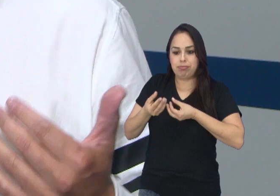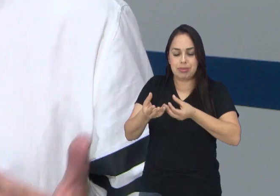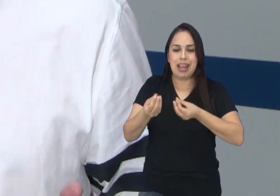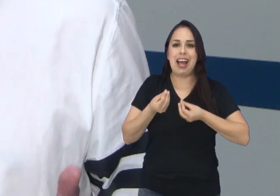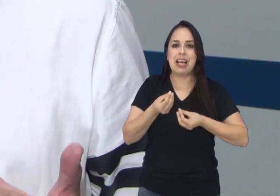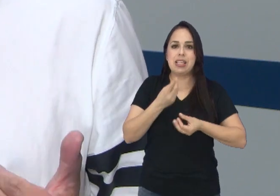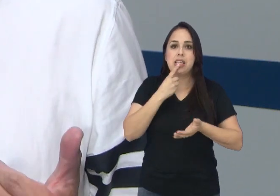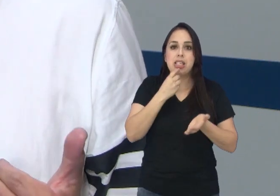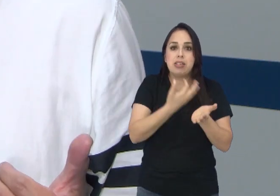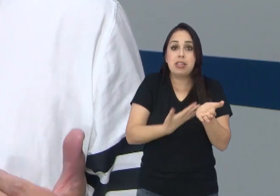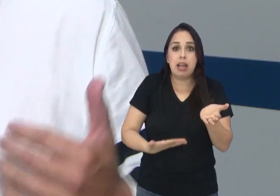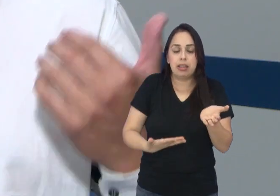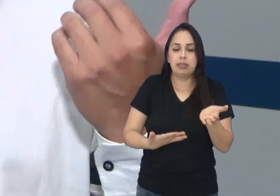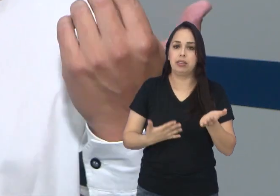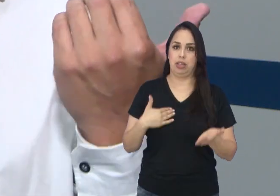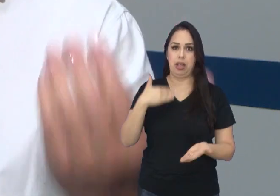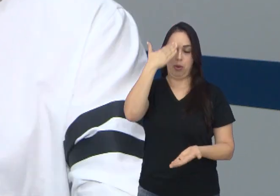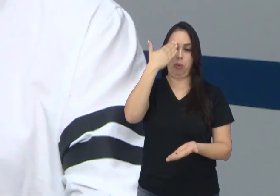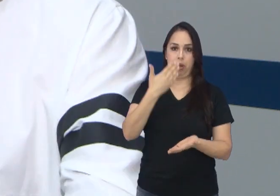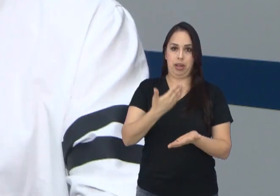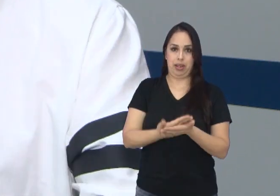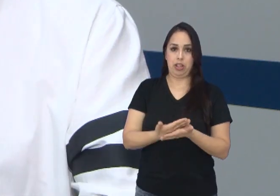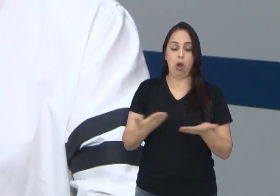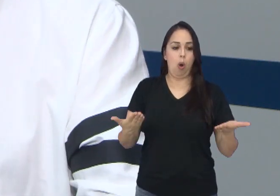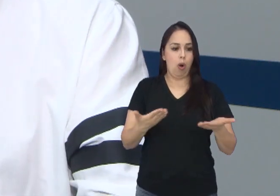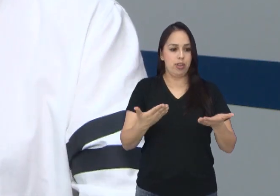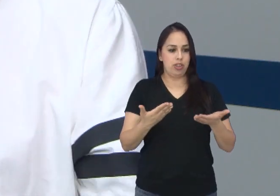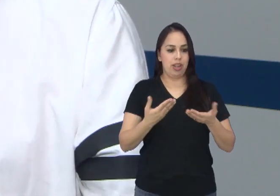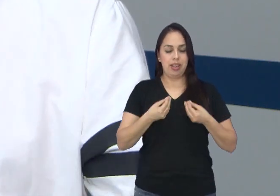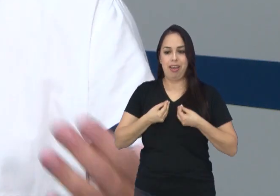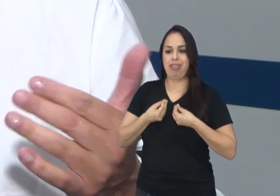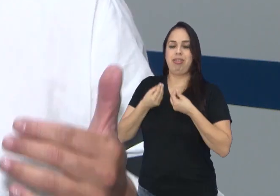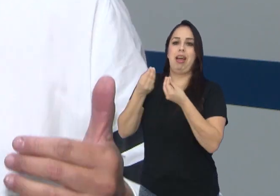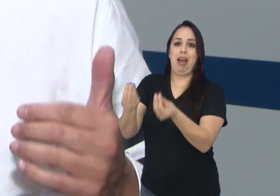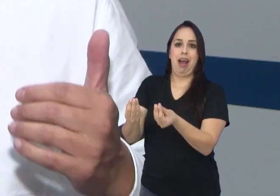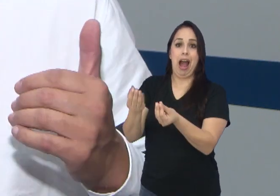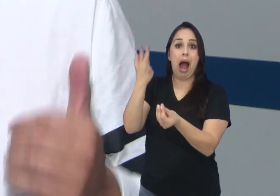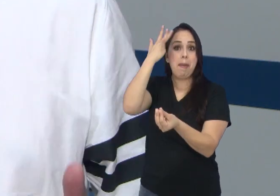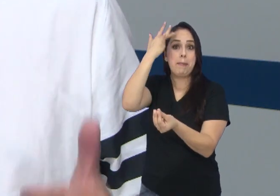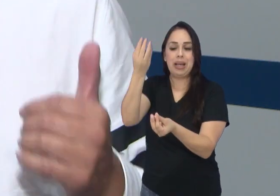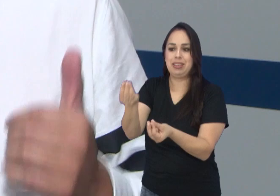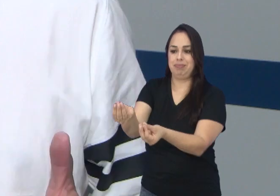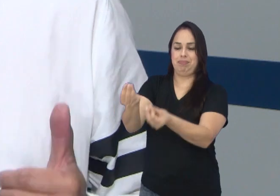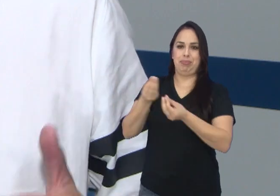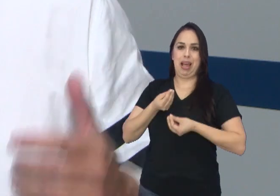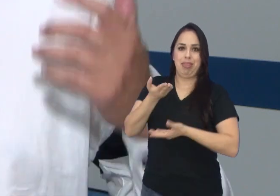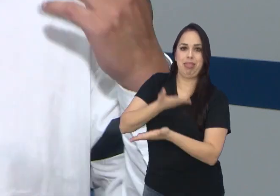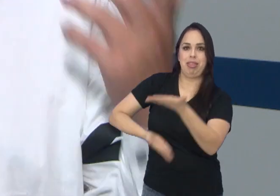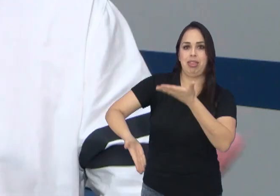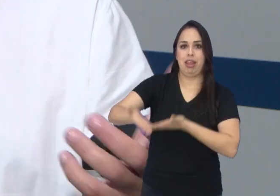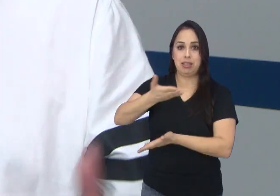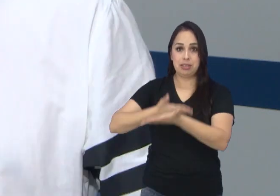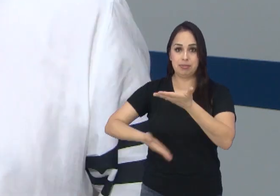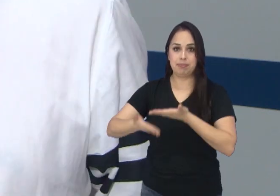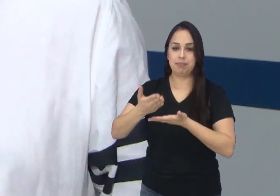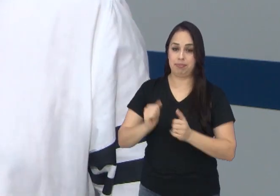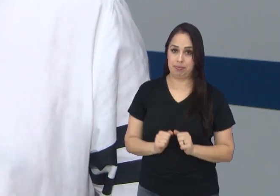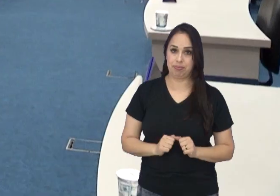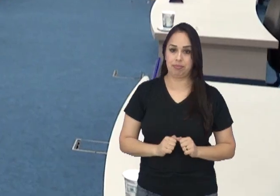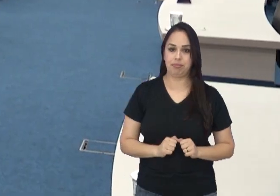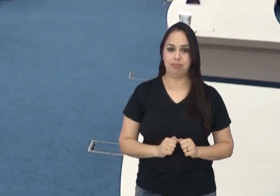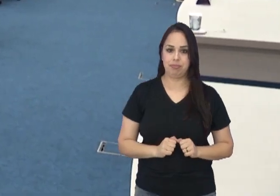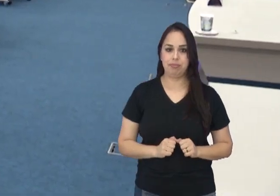eu acredito assim que hoje você doa para quem precisa e amanhã pode ser você a pessoa a necessitar de